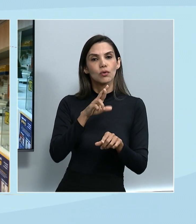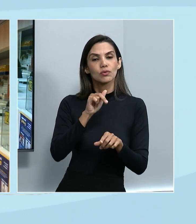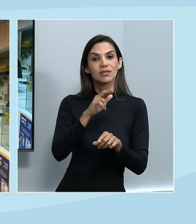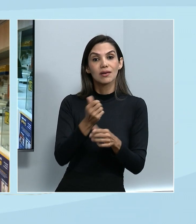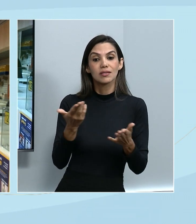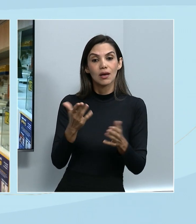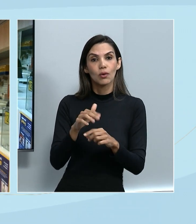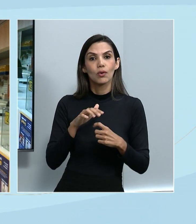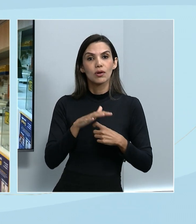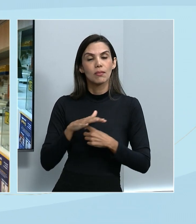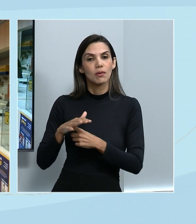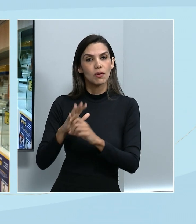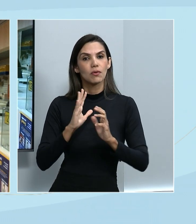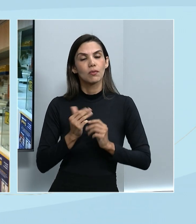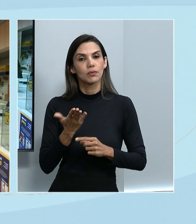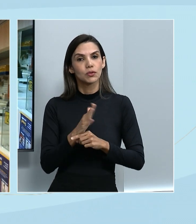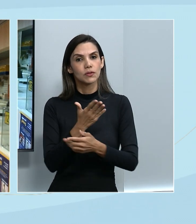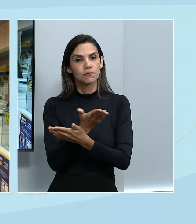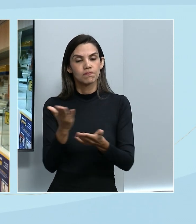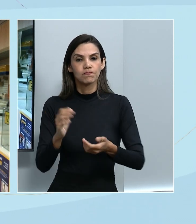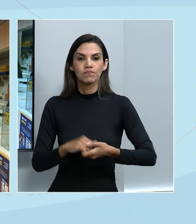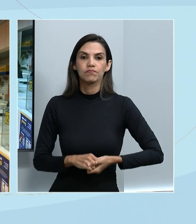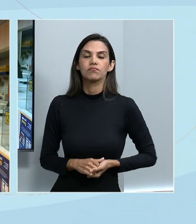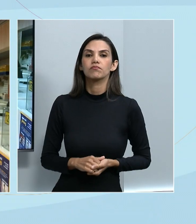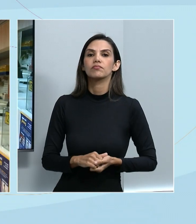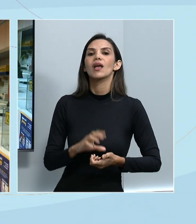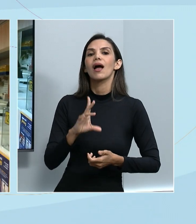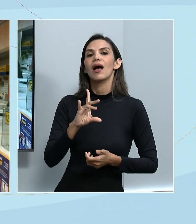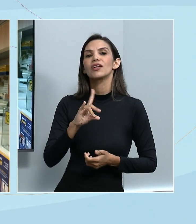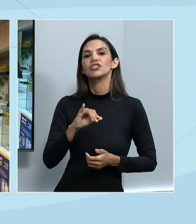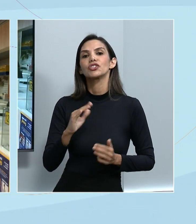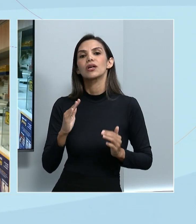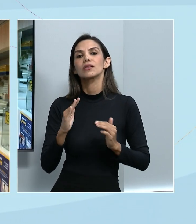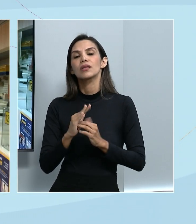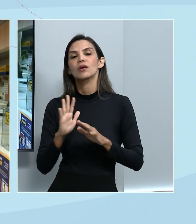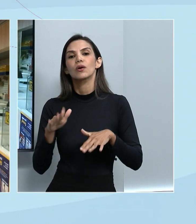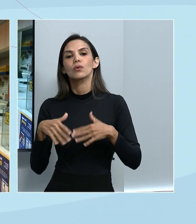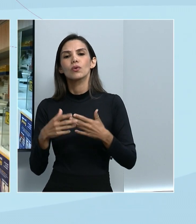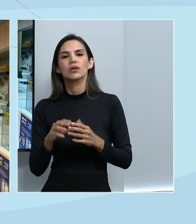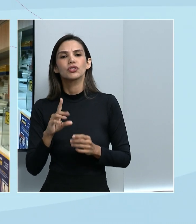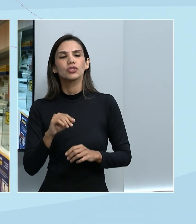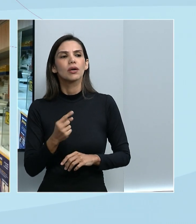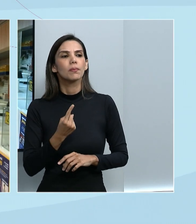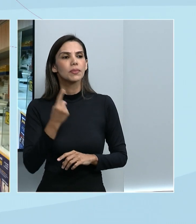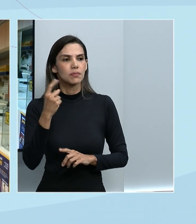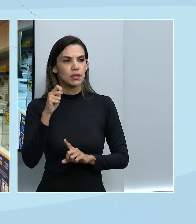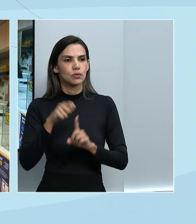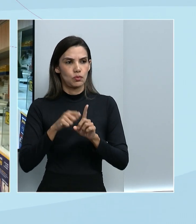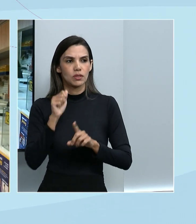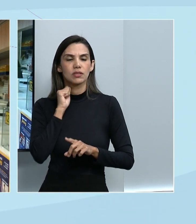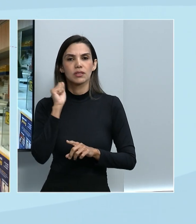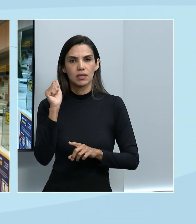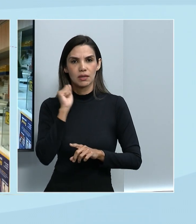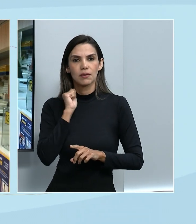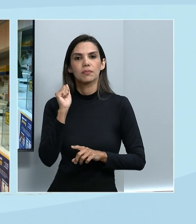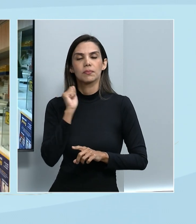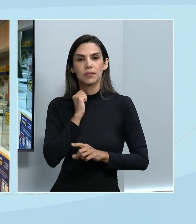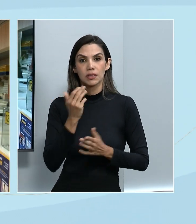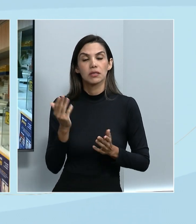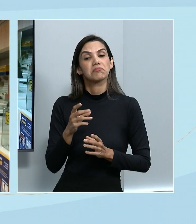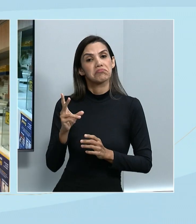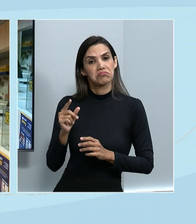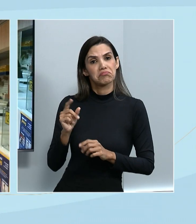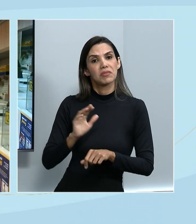para auxiliar os consumidores. E até quando vai esse feirão? Até o dia 1º de abril de 2026. Então, dá tempo das pessoas